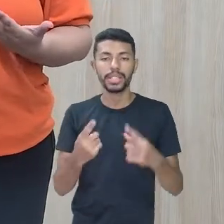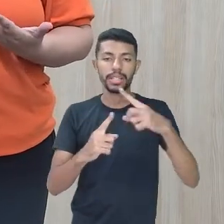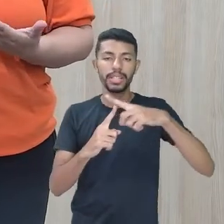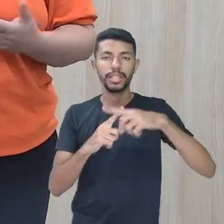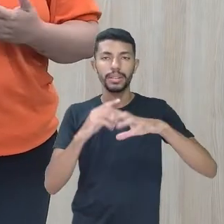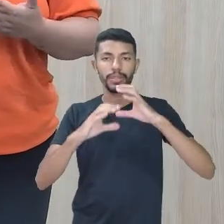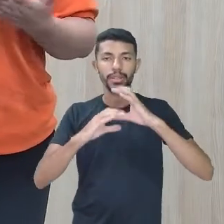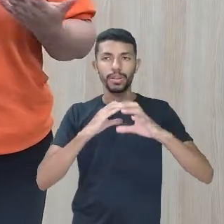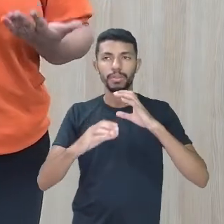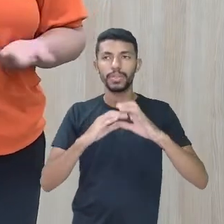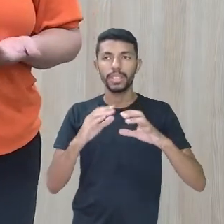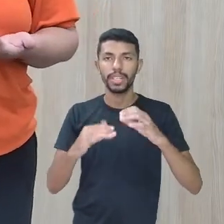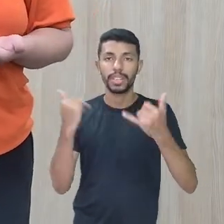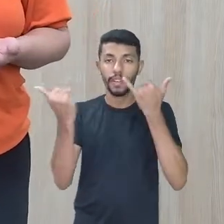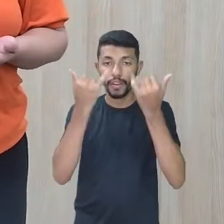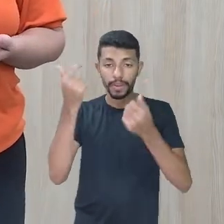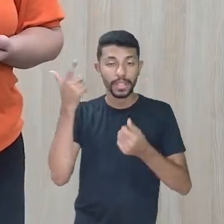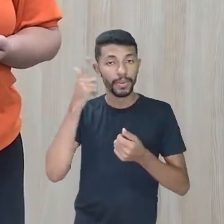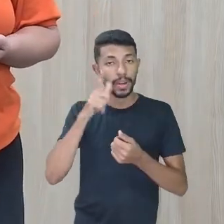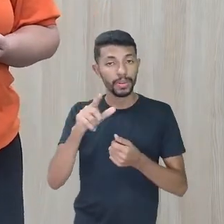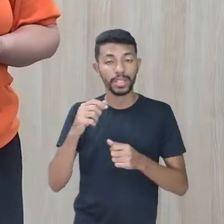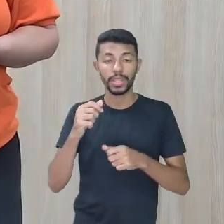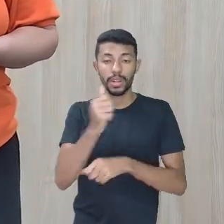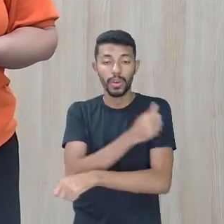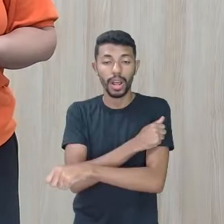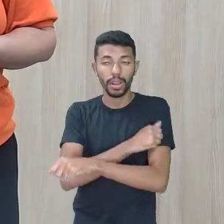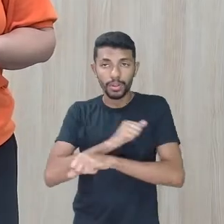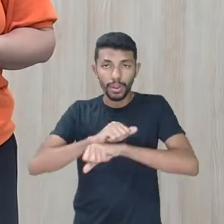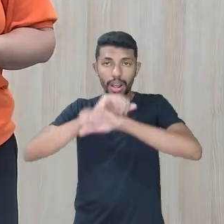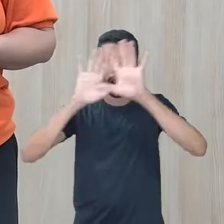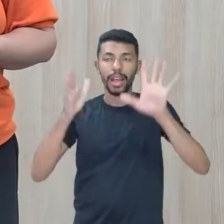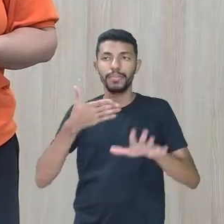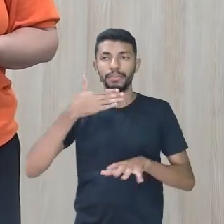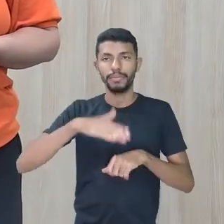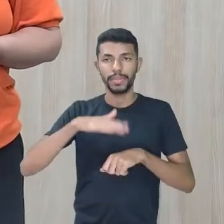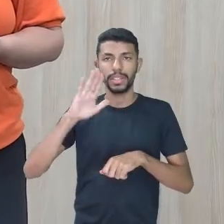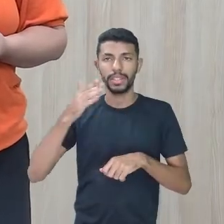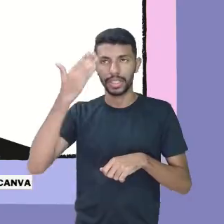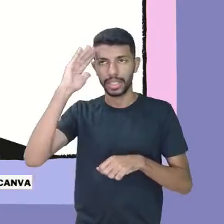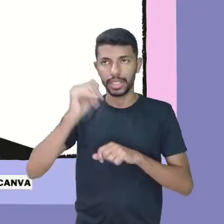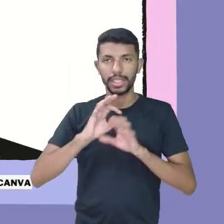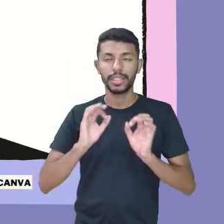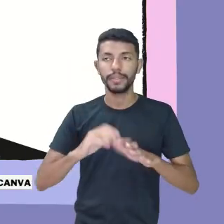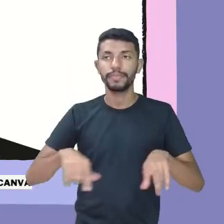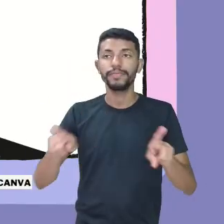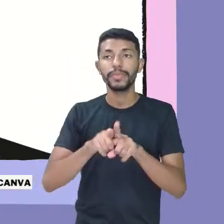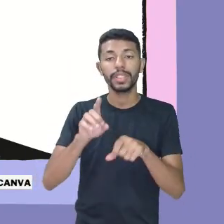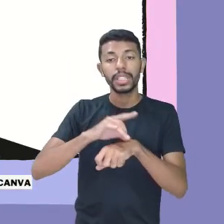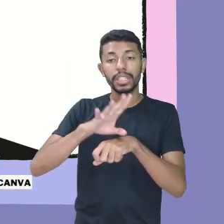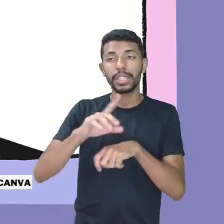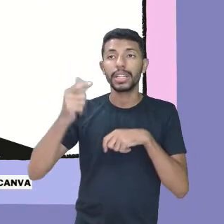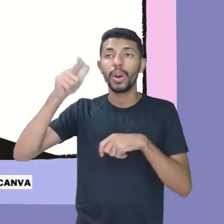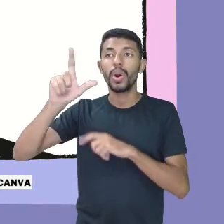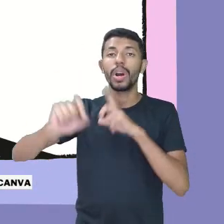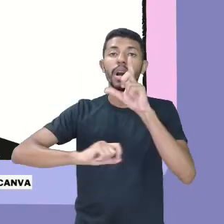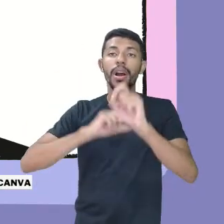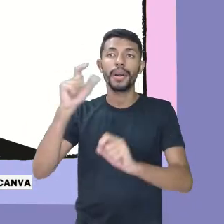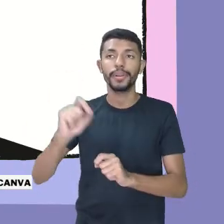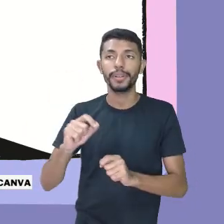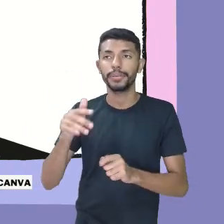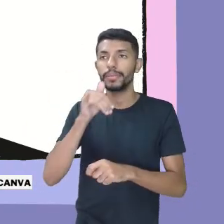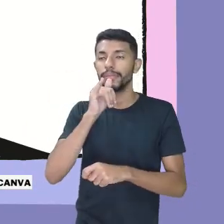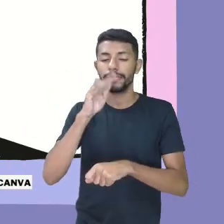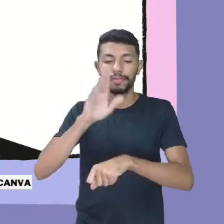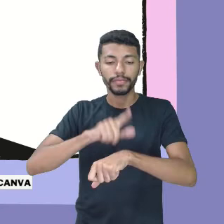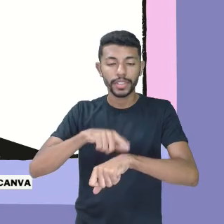de informação, para ficar mais claro para ele. Outra dica seria: dê mais